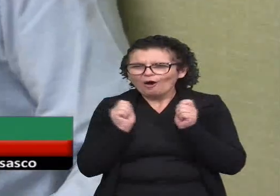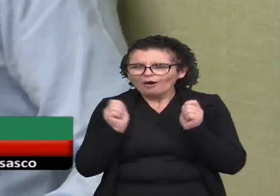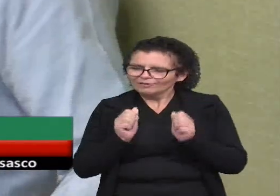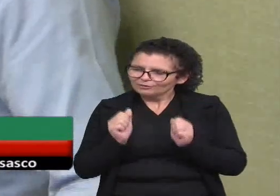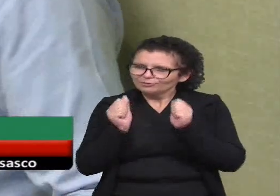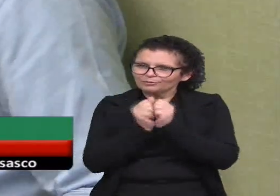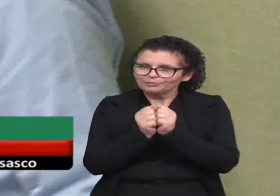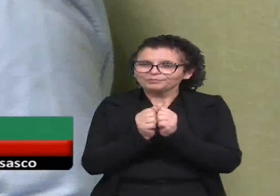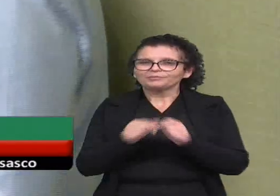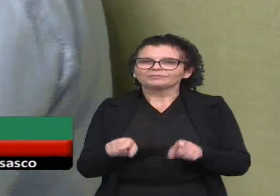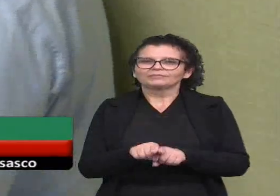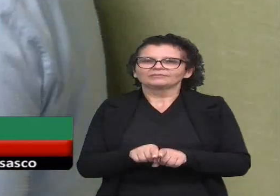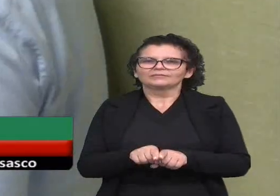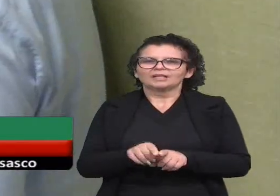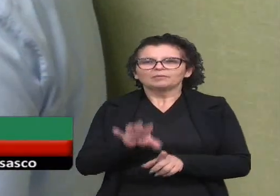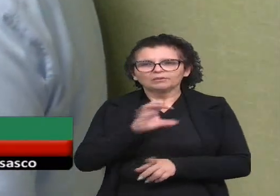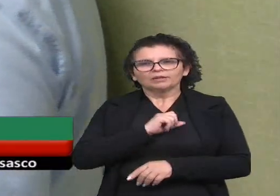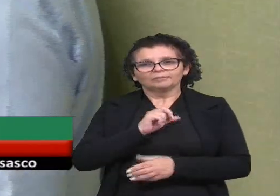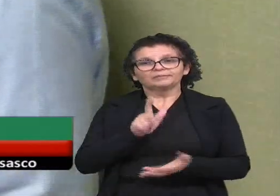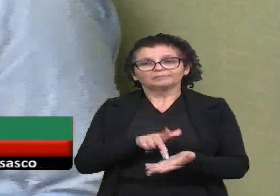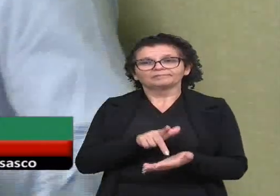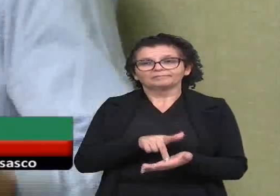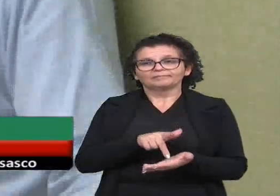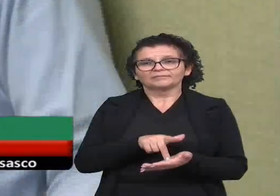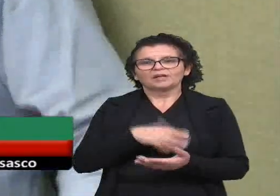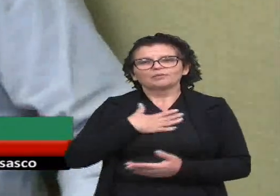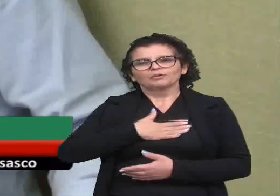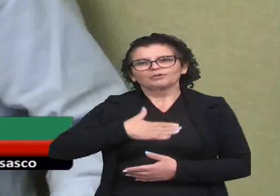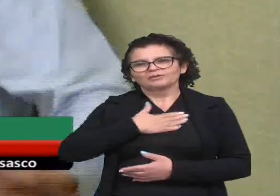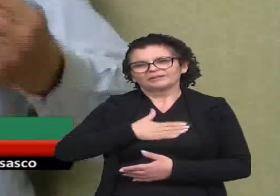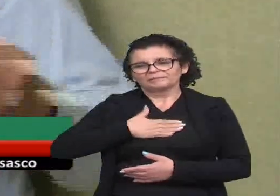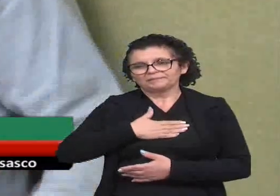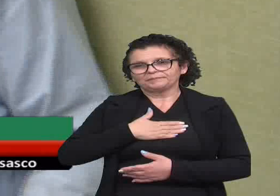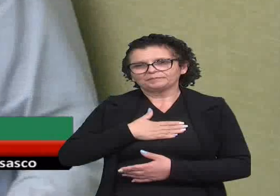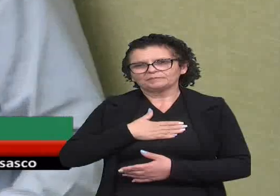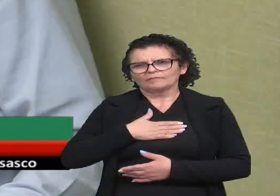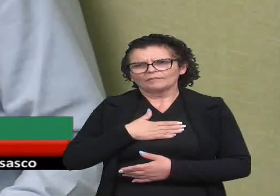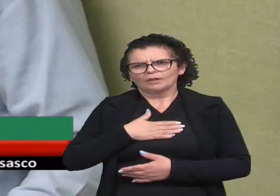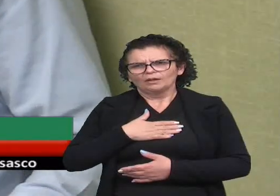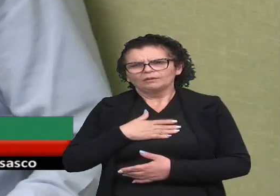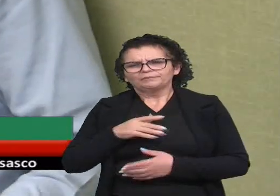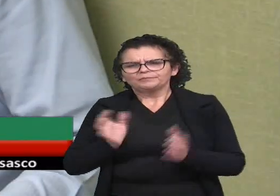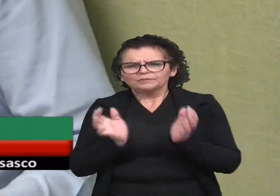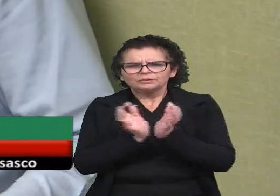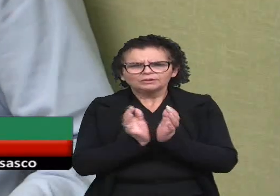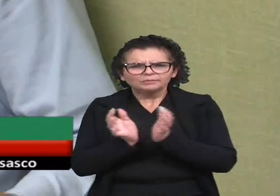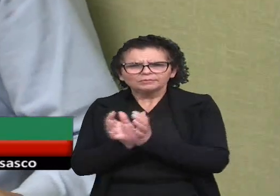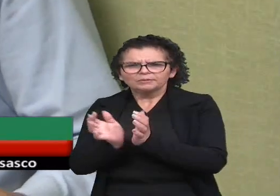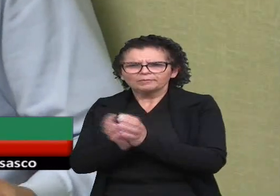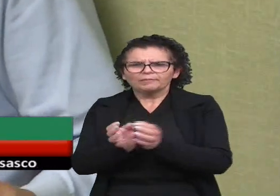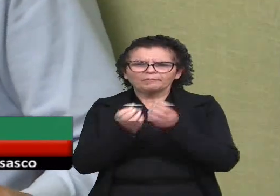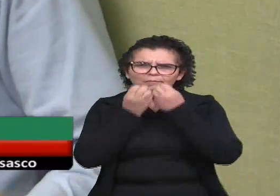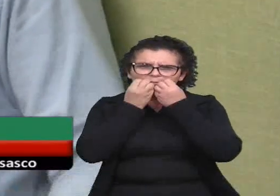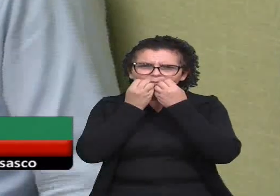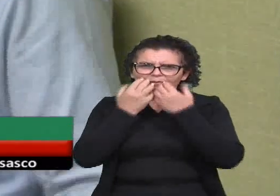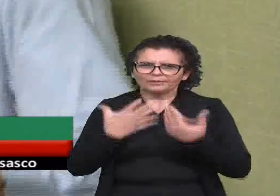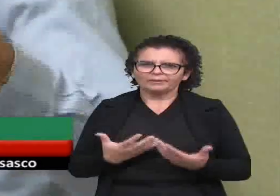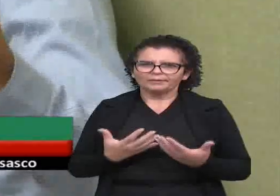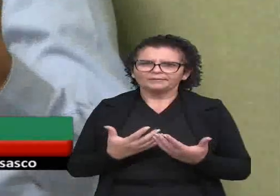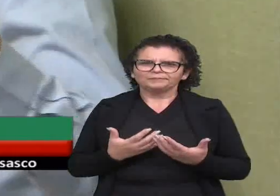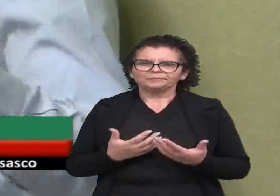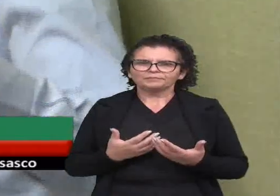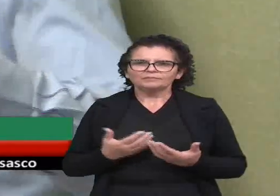jogar por amor mesmo, né? Por gostar. Quantos times bons nós tivemos aqui na cidade de Osasco, senhor presidente? A